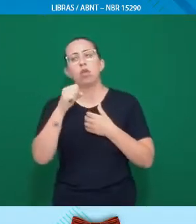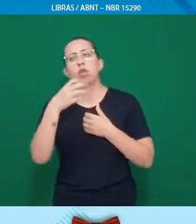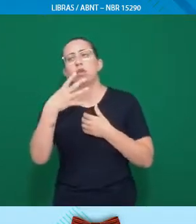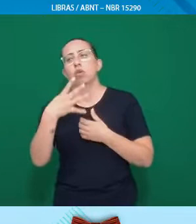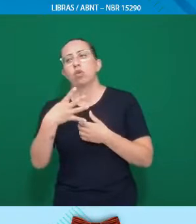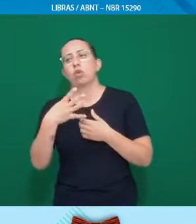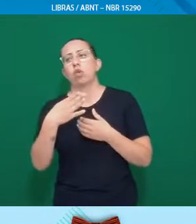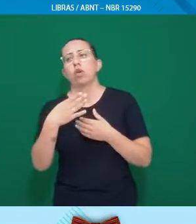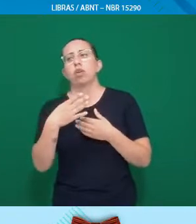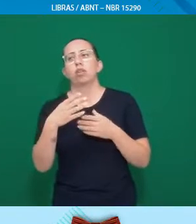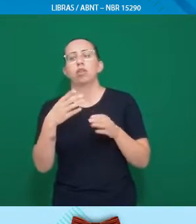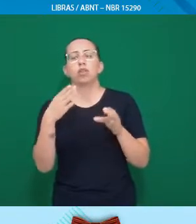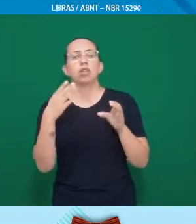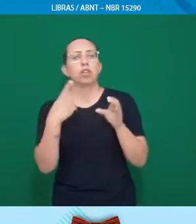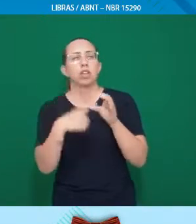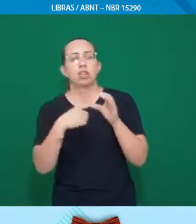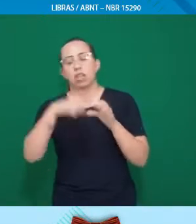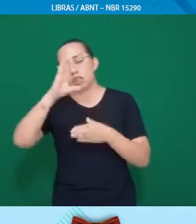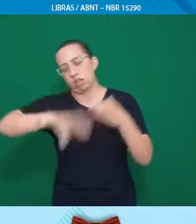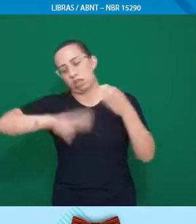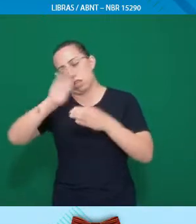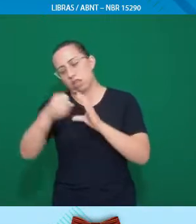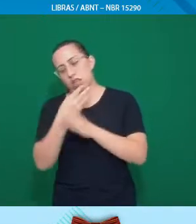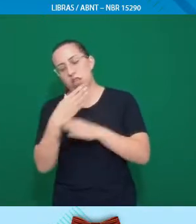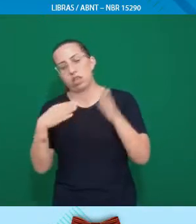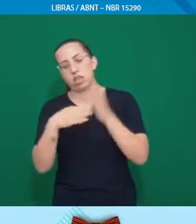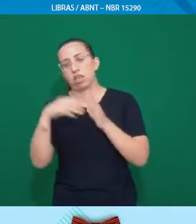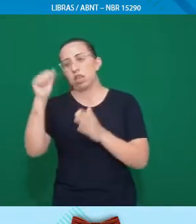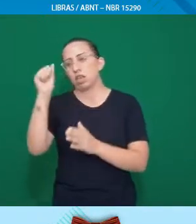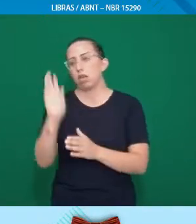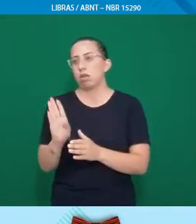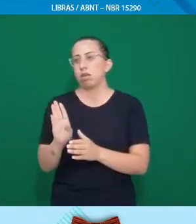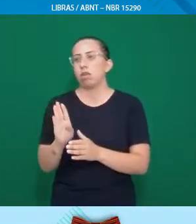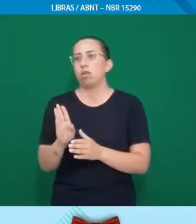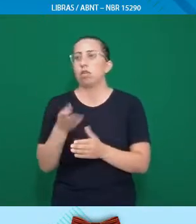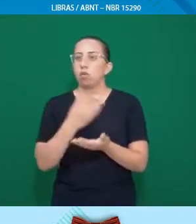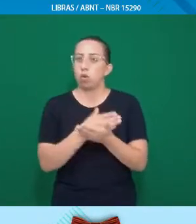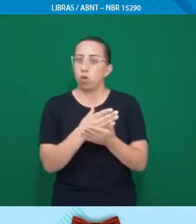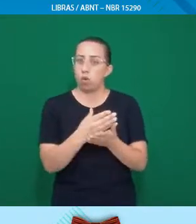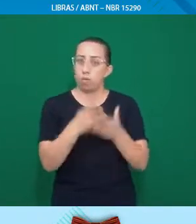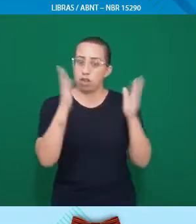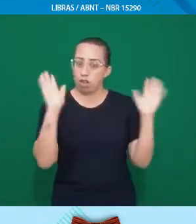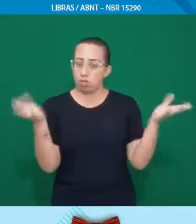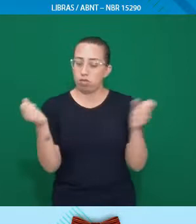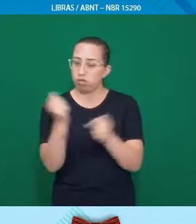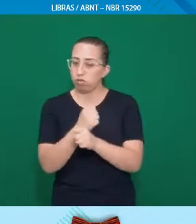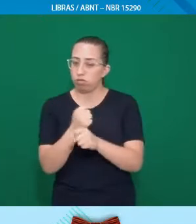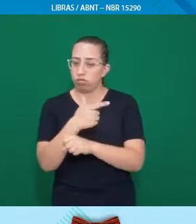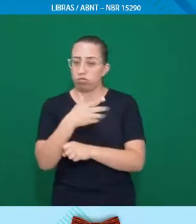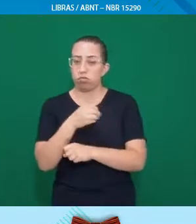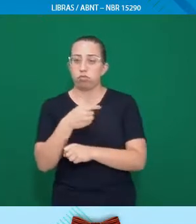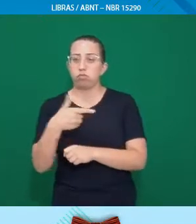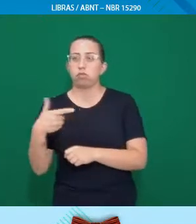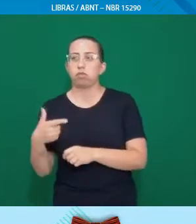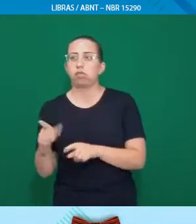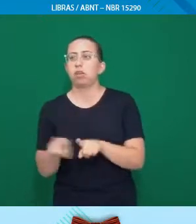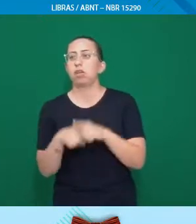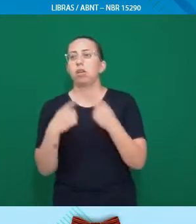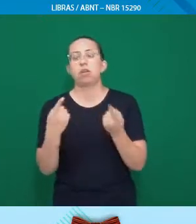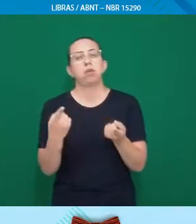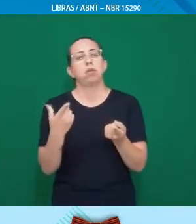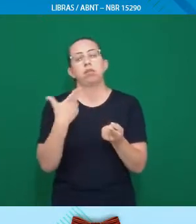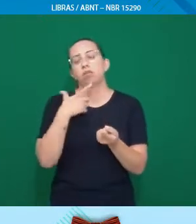284 que é cedo né Campos Novos e Abdon Batista eles vão dar a largada esse ano né mas não